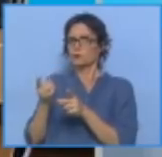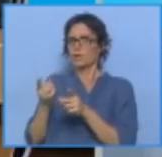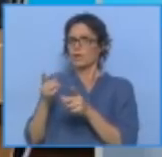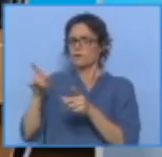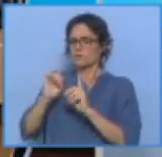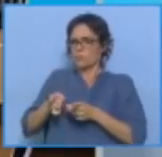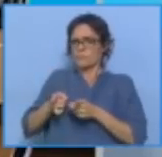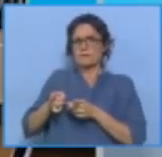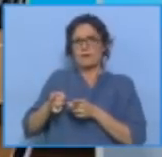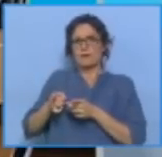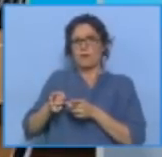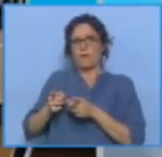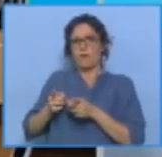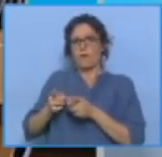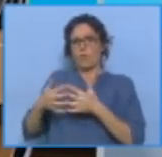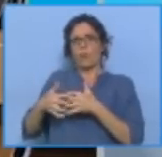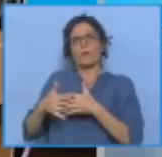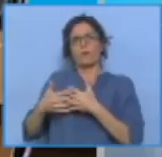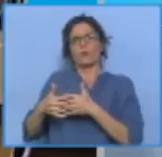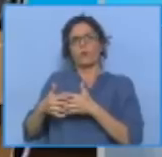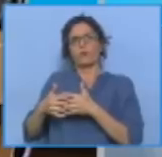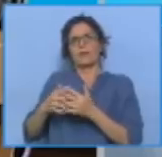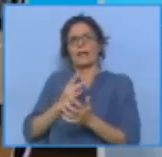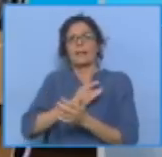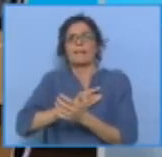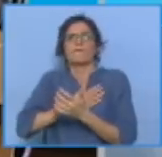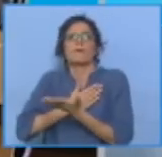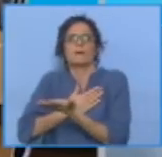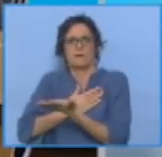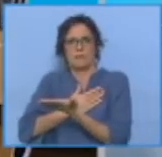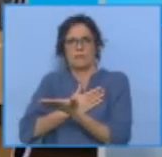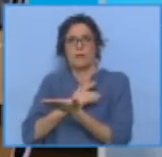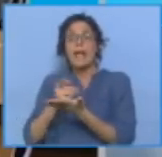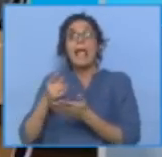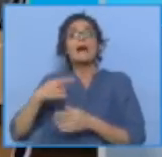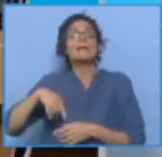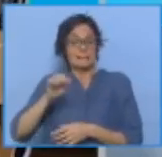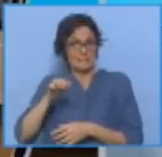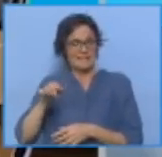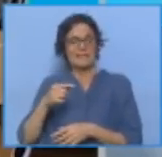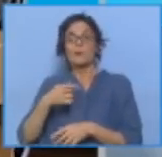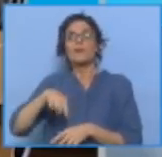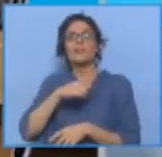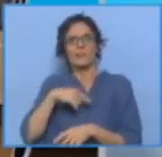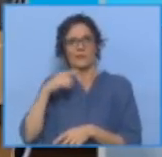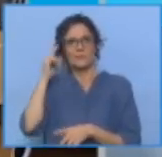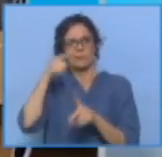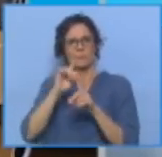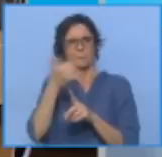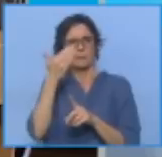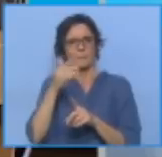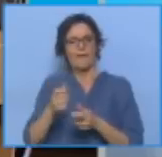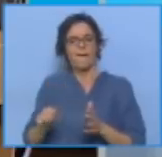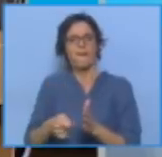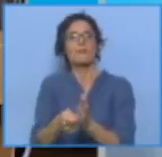dúvida, a dúvida da fé. Quer dizer, há mesmo essa... Sim, nós estamos a provocar também. Ótimo. Porque há aquele receio, não é? Pois.